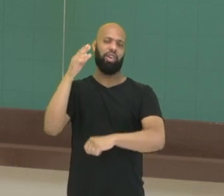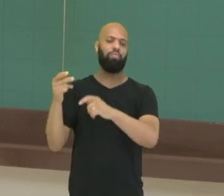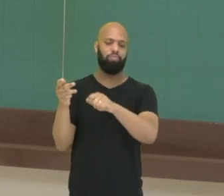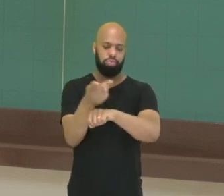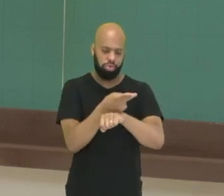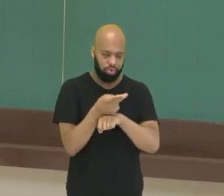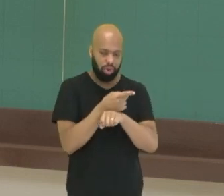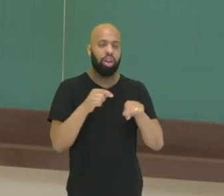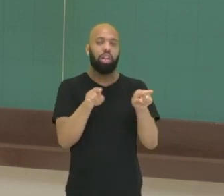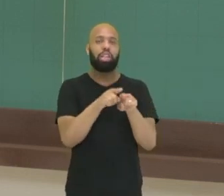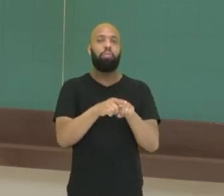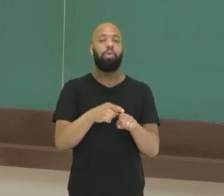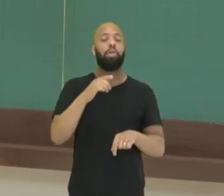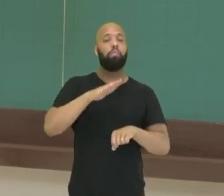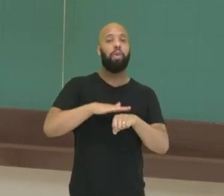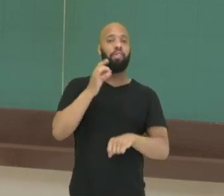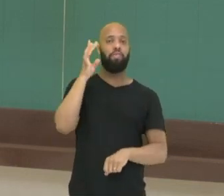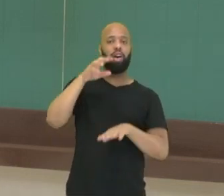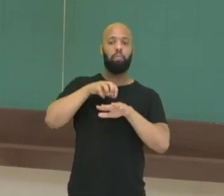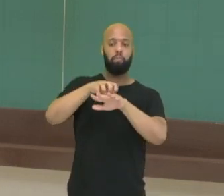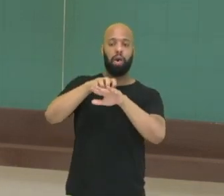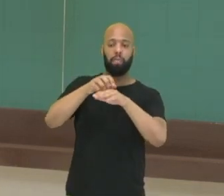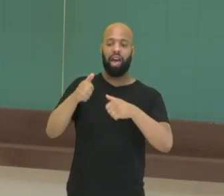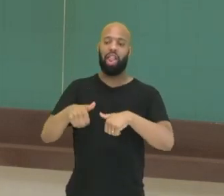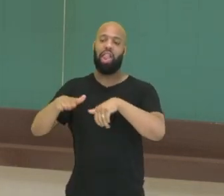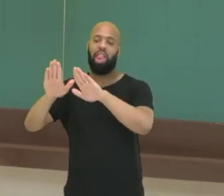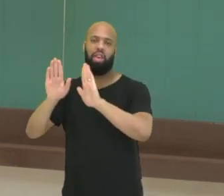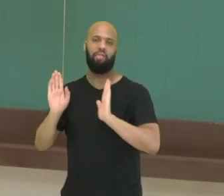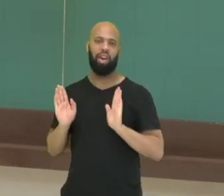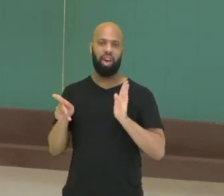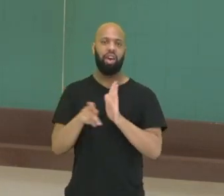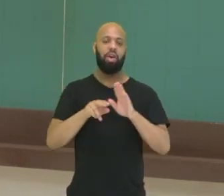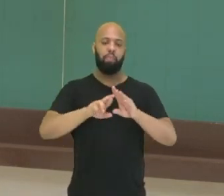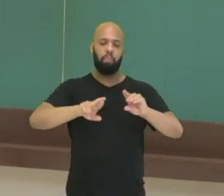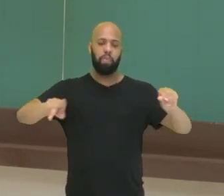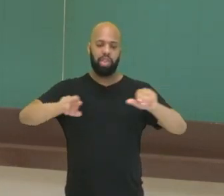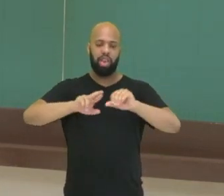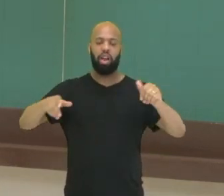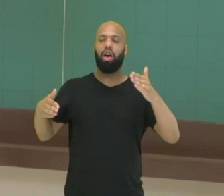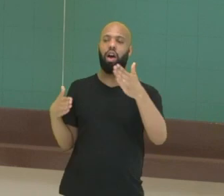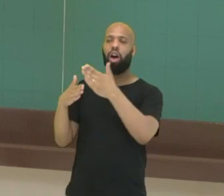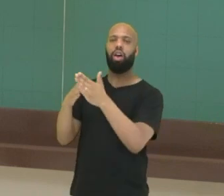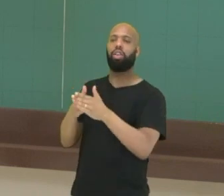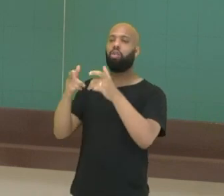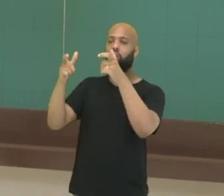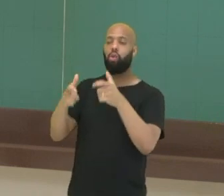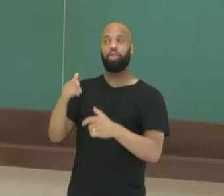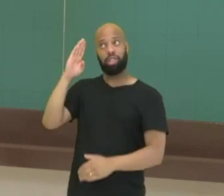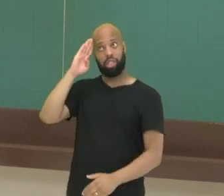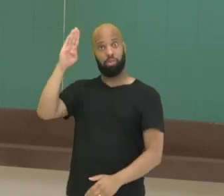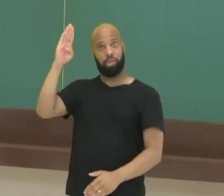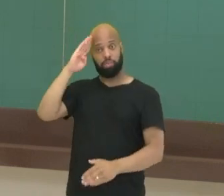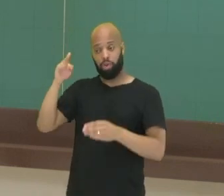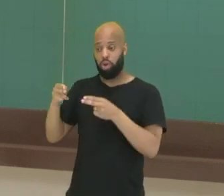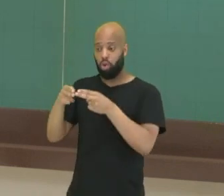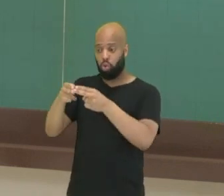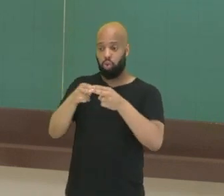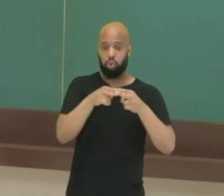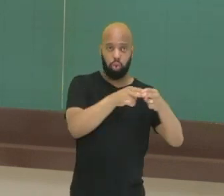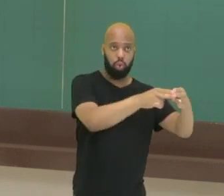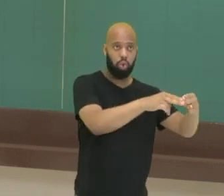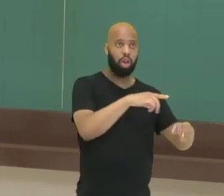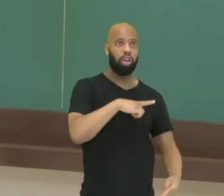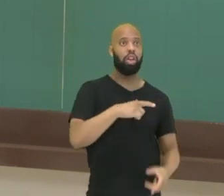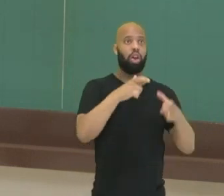facilitavam esse transporte dos recursos minerais até os principais portos da época, que era Paraty e depois Rio